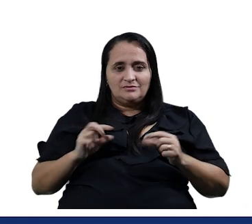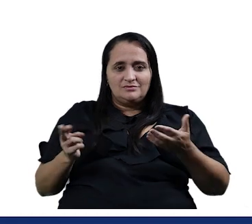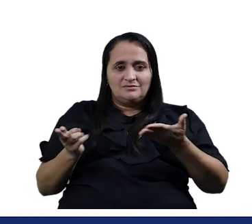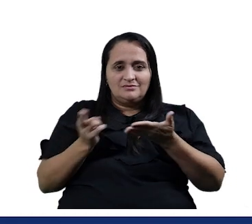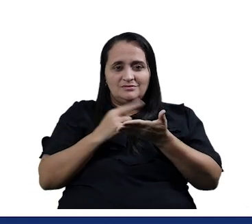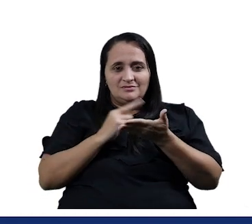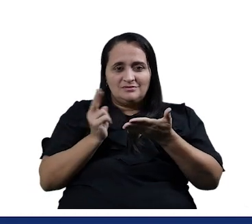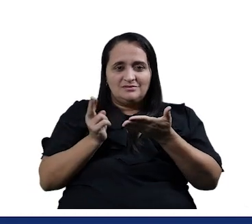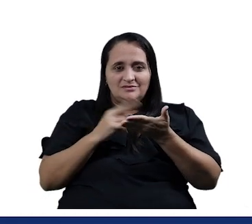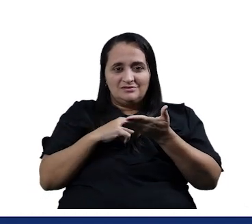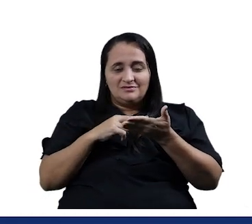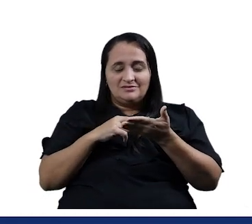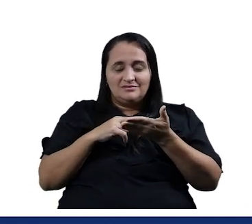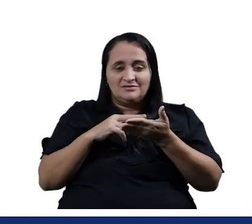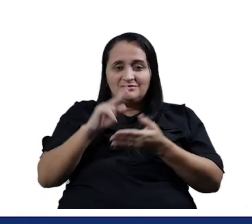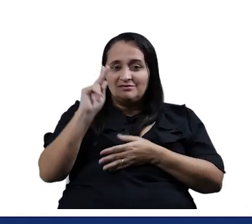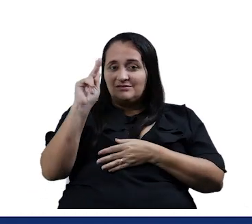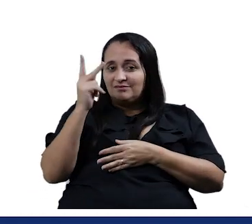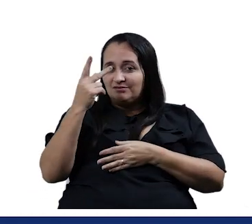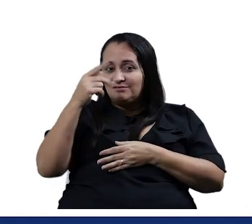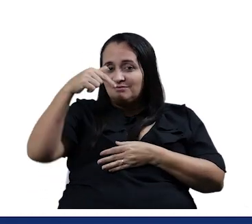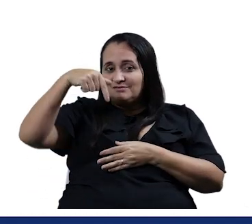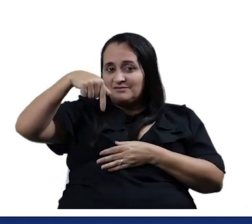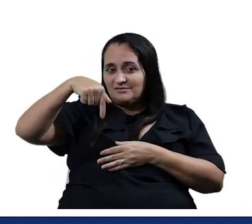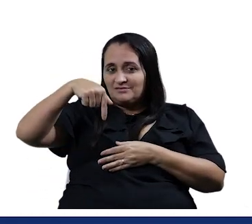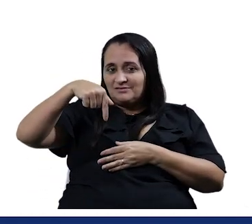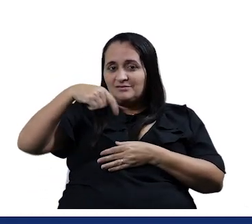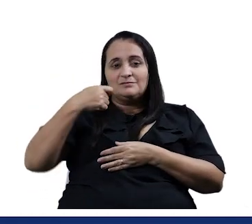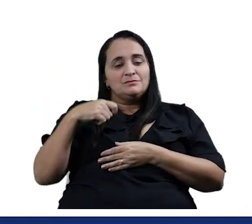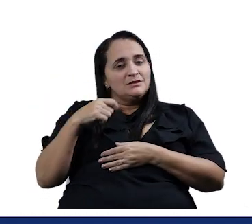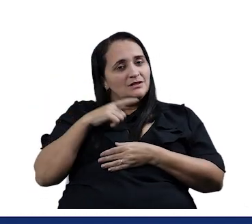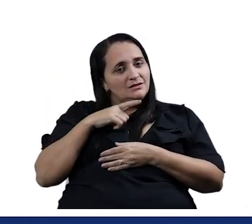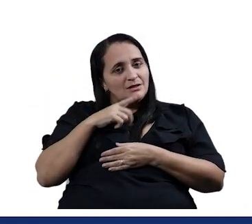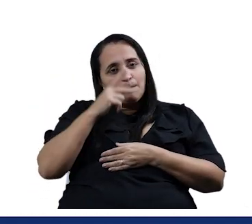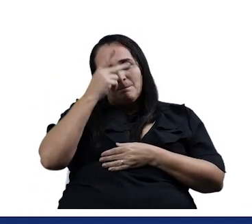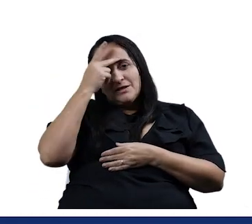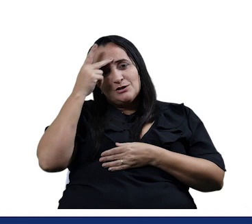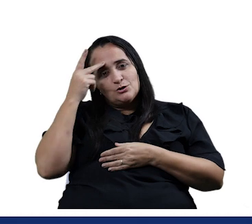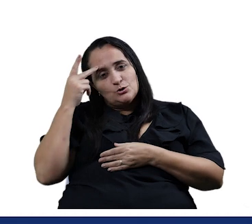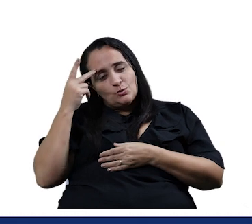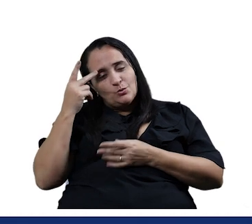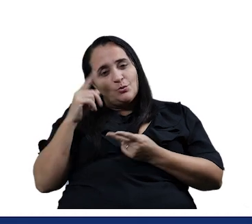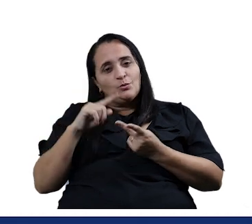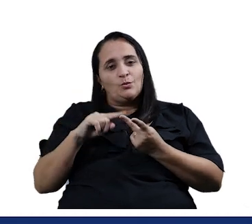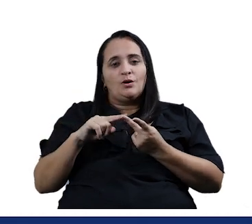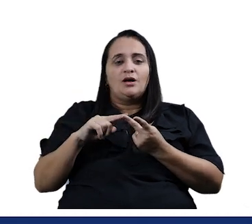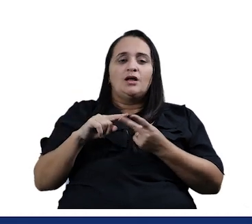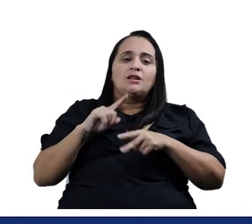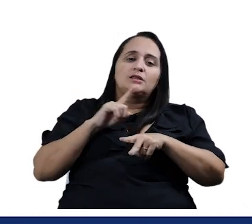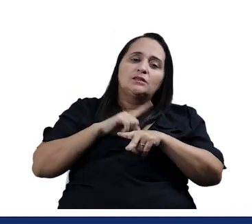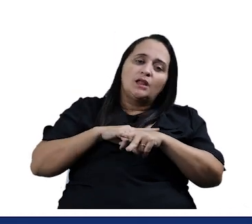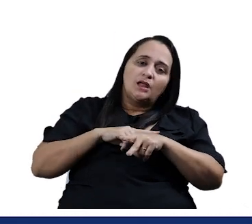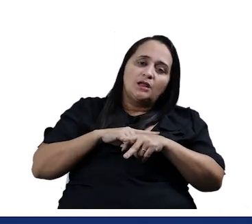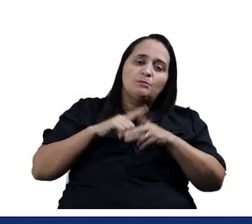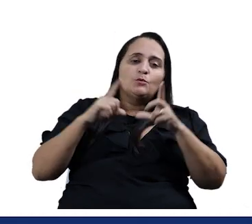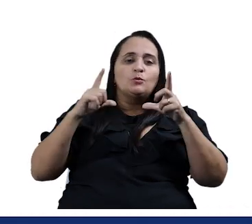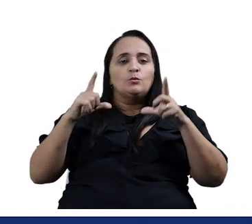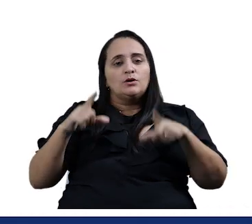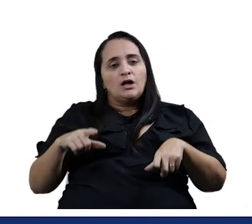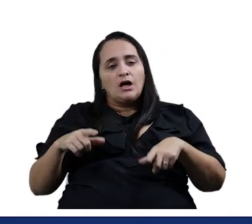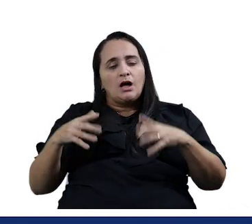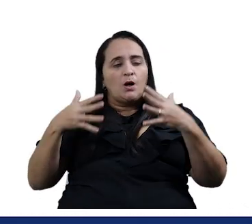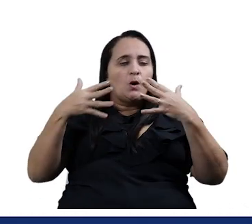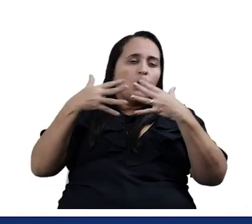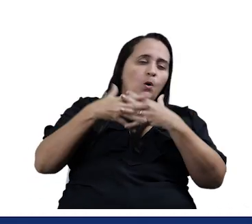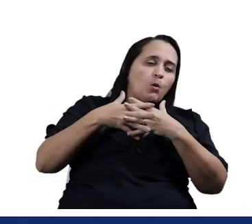né? Ela também, como conto, já que é uma história, tem que ter enredo, personagens, tempo, lugar,